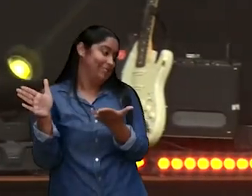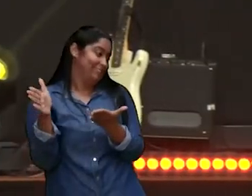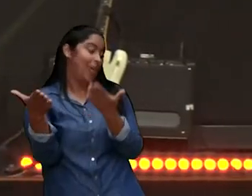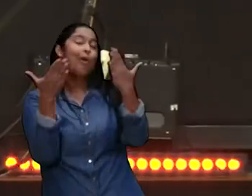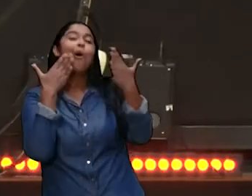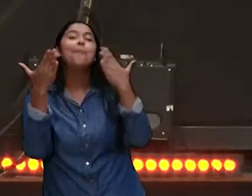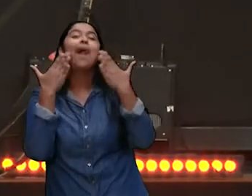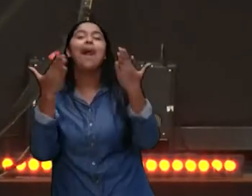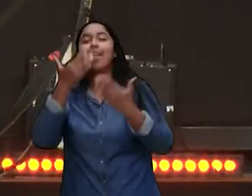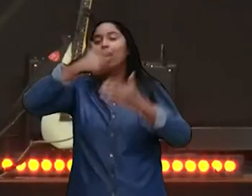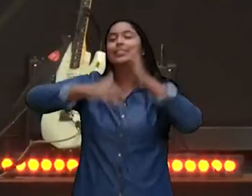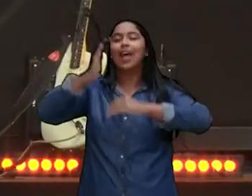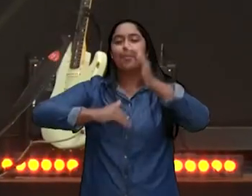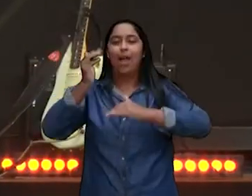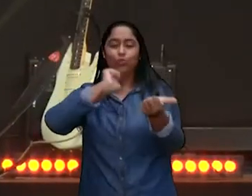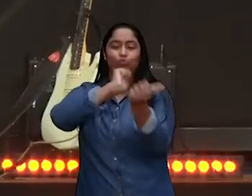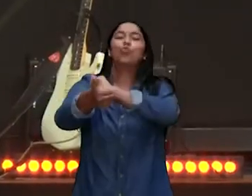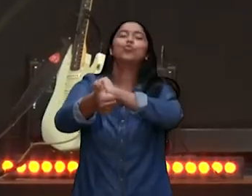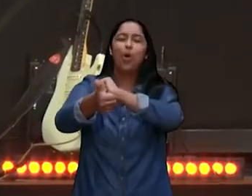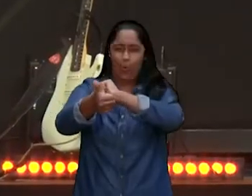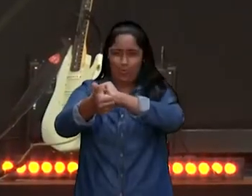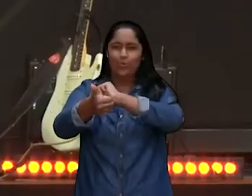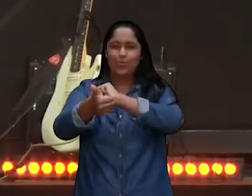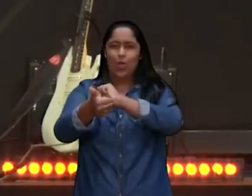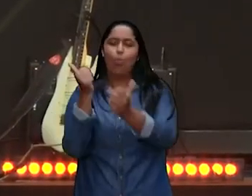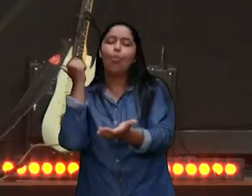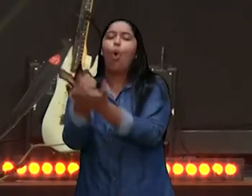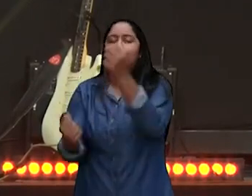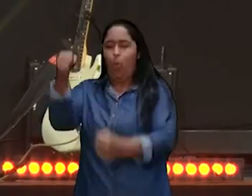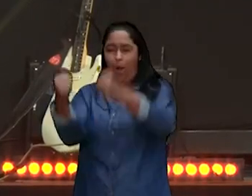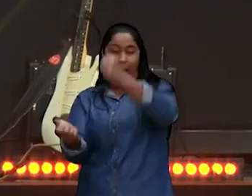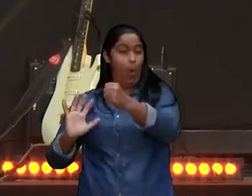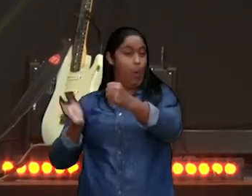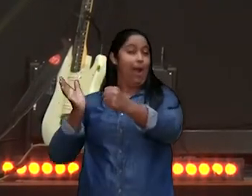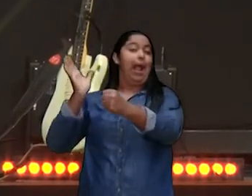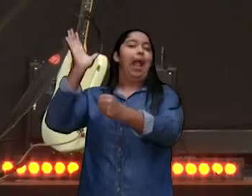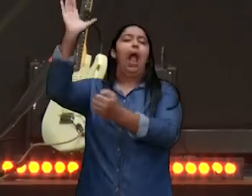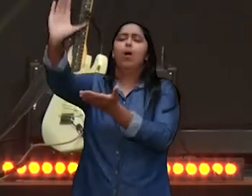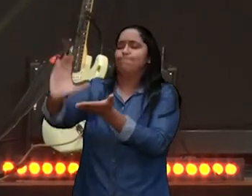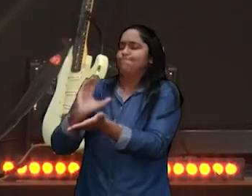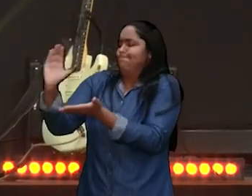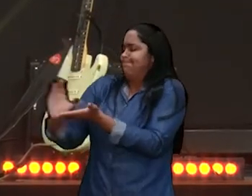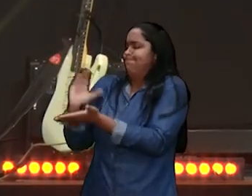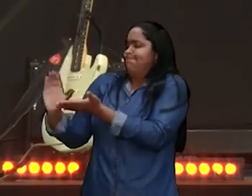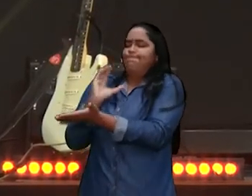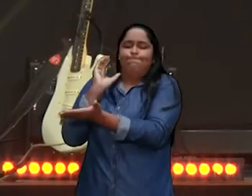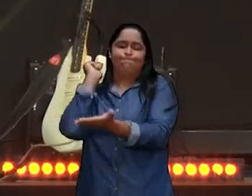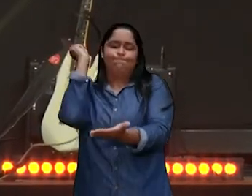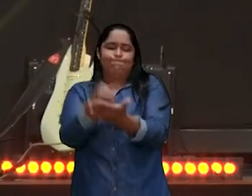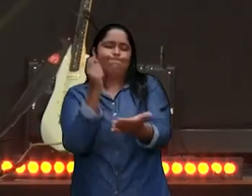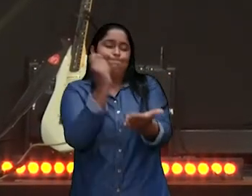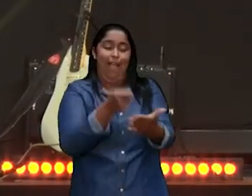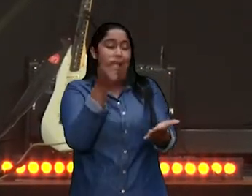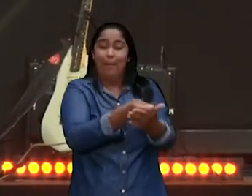irmão tu tem que andar com Carrão aí ele já volta para casa com carrão e com foco de nossa para pagar um carnê lesão dessa grossura